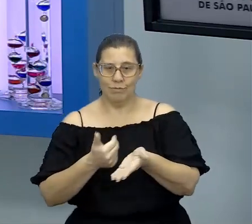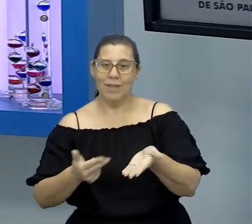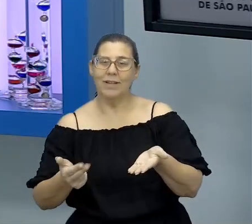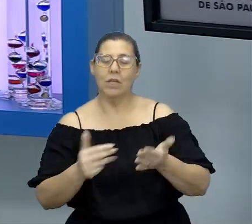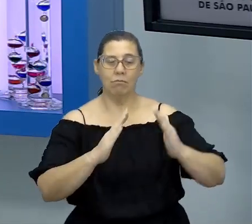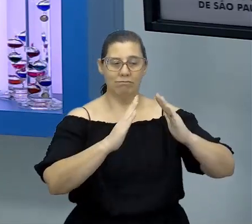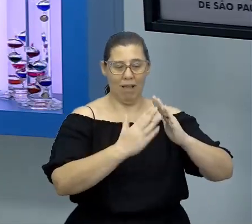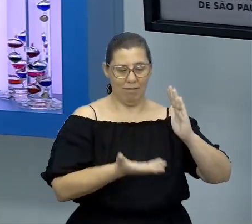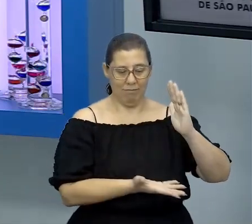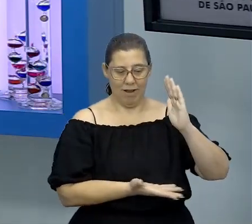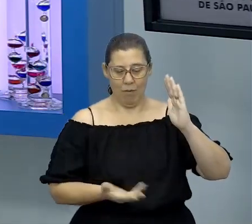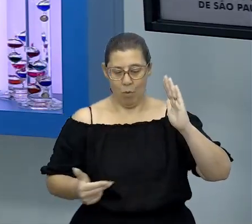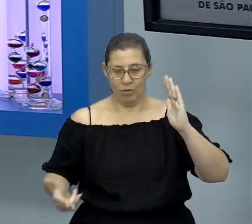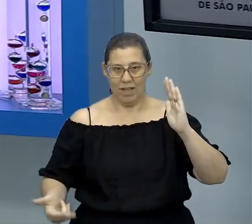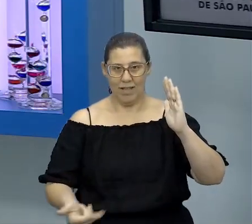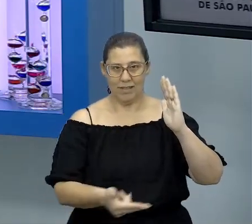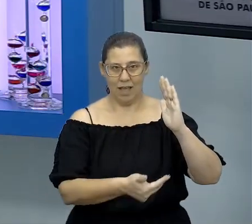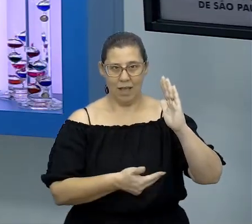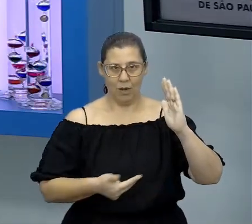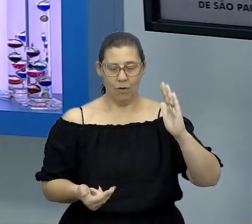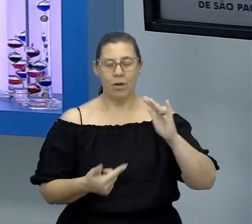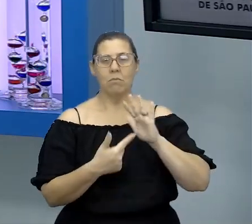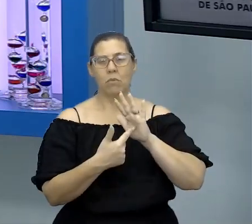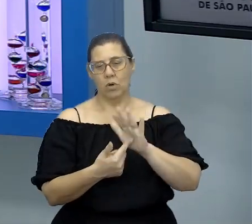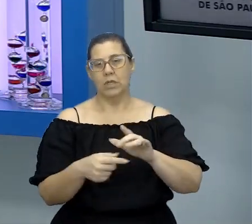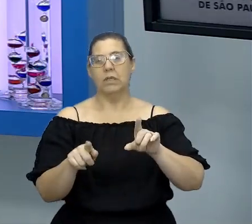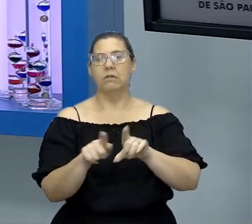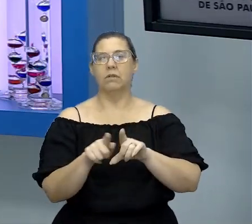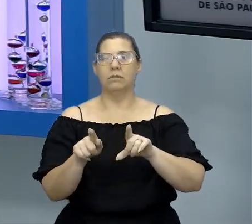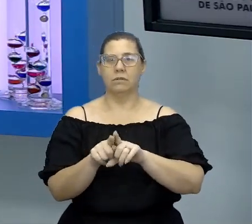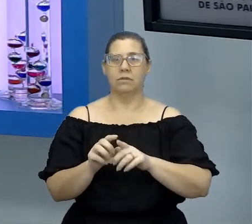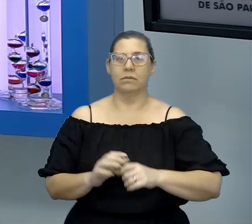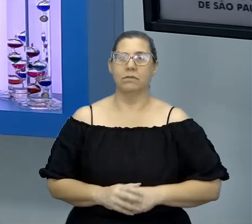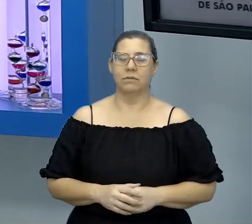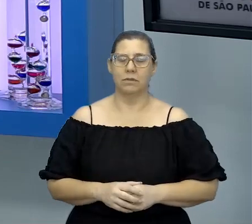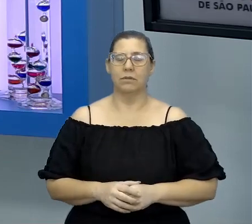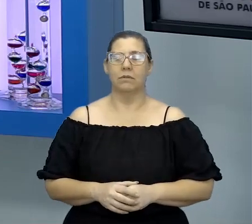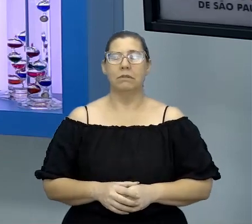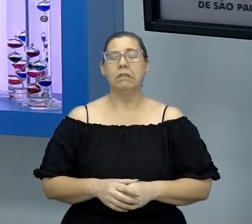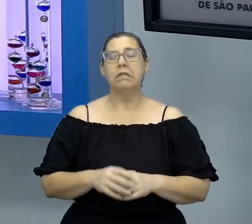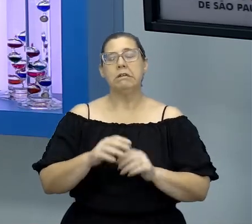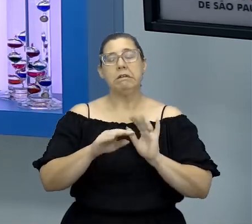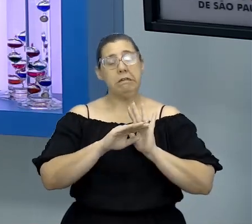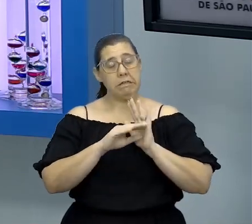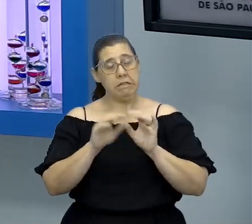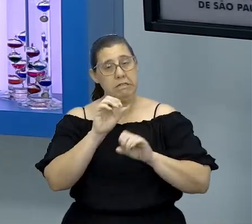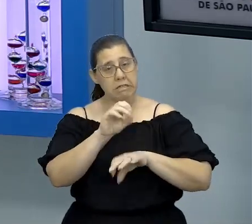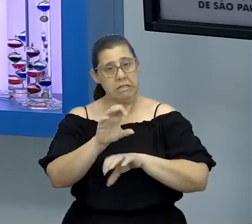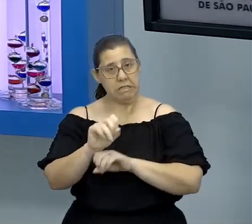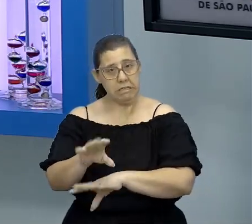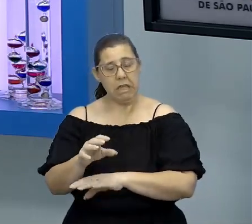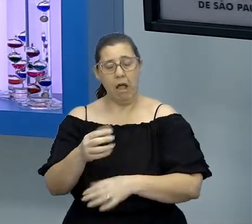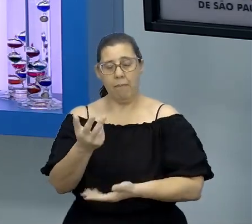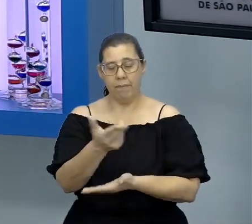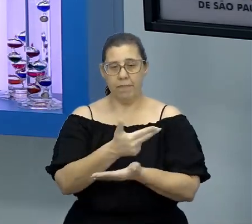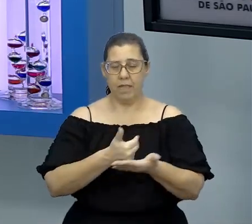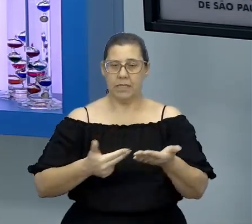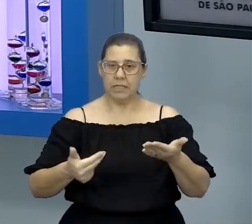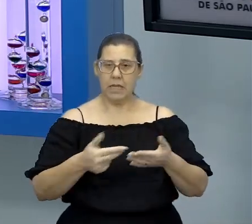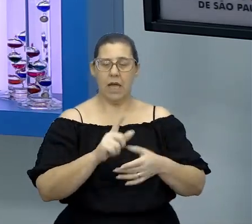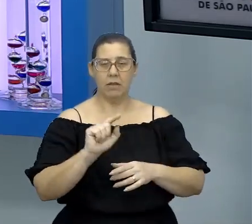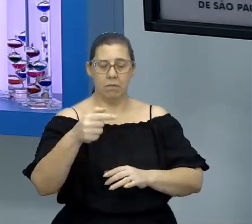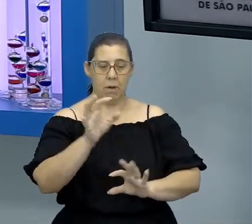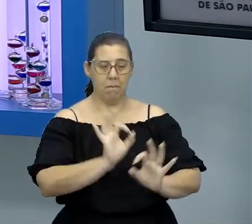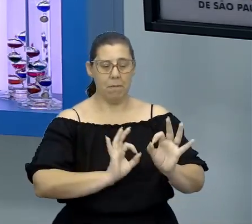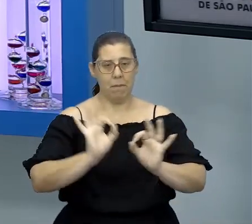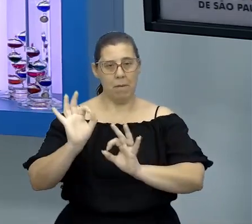os cortes, as vistas arquitetônicas, né? Ensinar a desenhar com perspectiva, né? E depois depois montar,